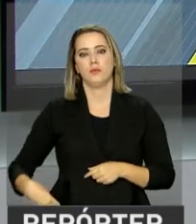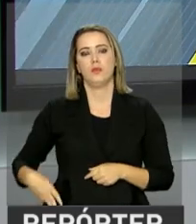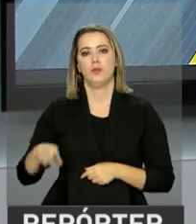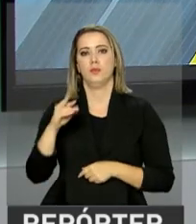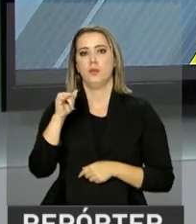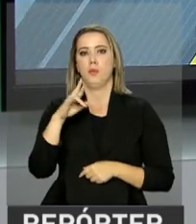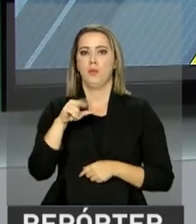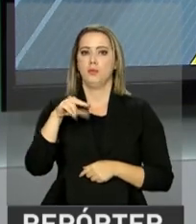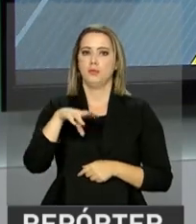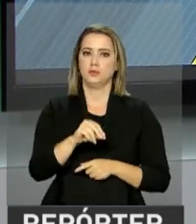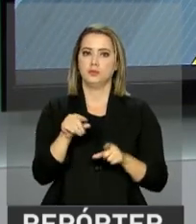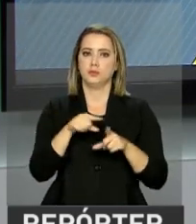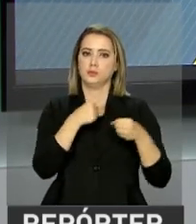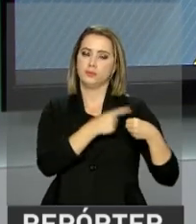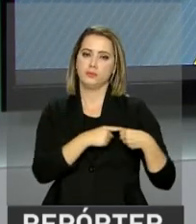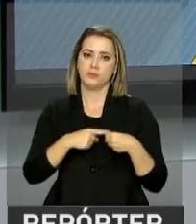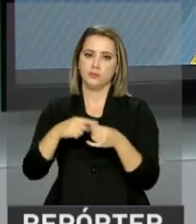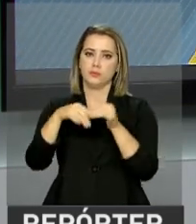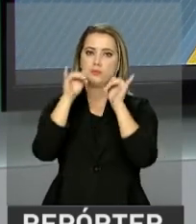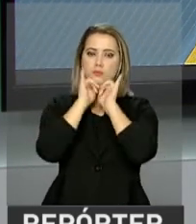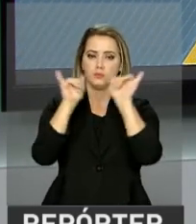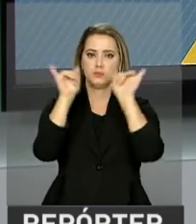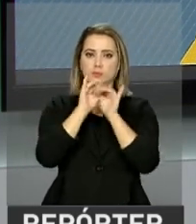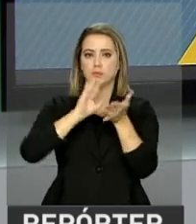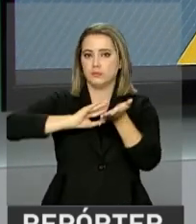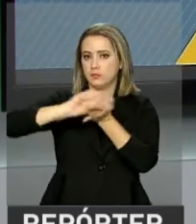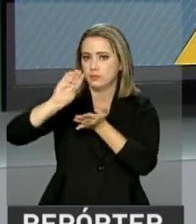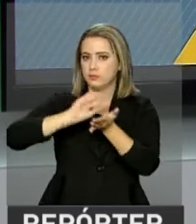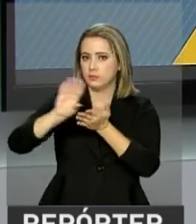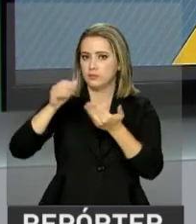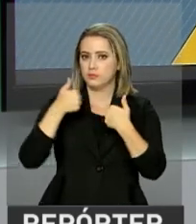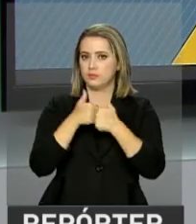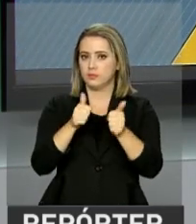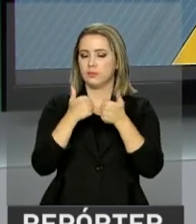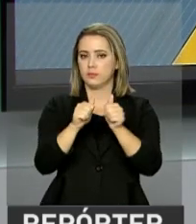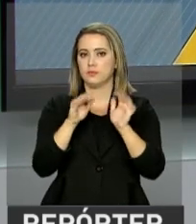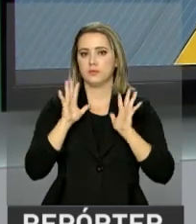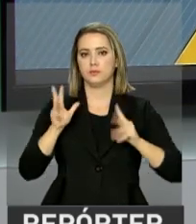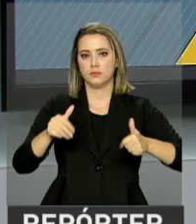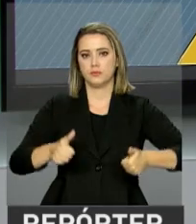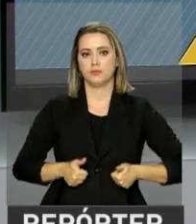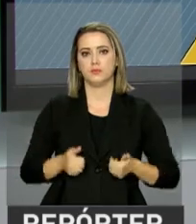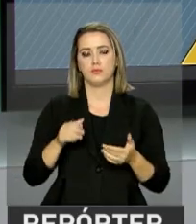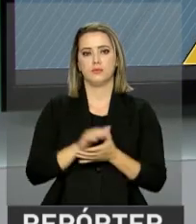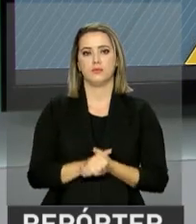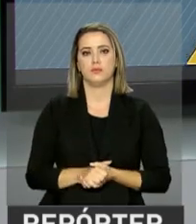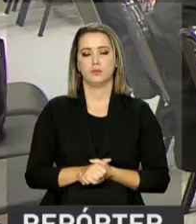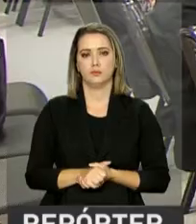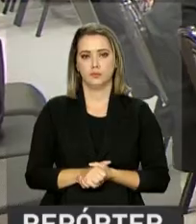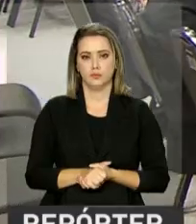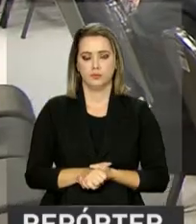Bruno Araújo, das Cidades, anunciou investimentos em mobilidade e saneamento.